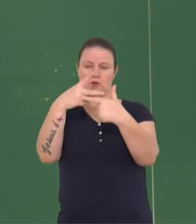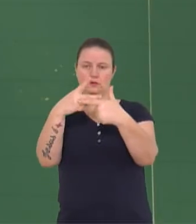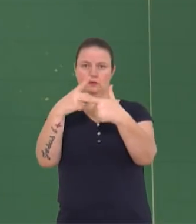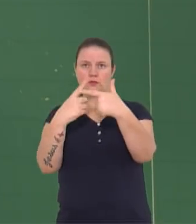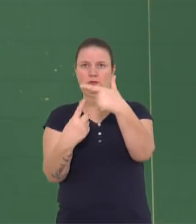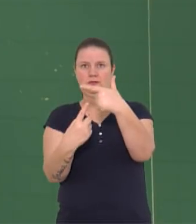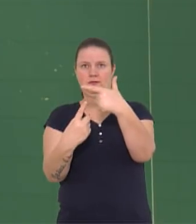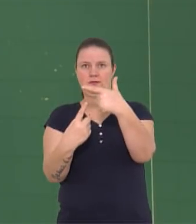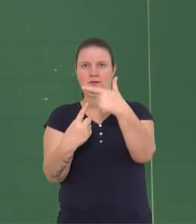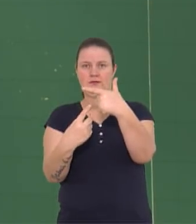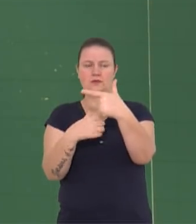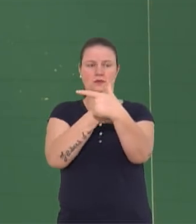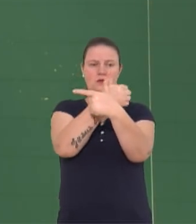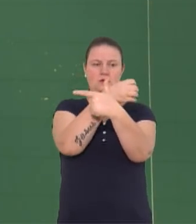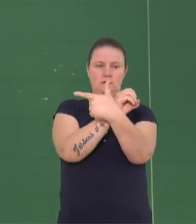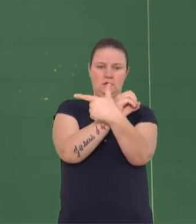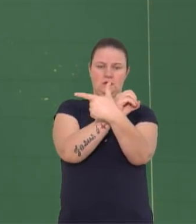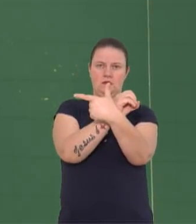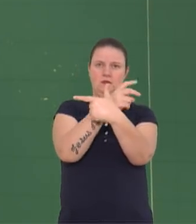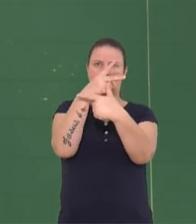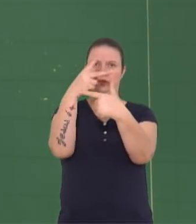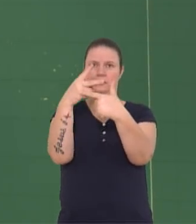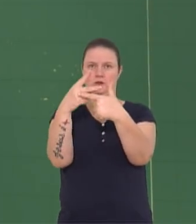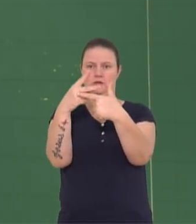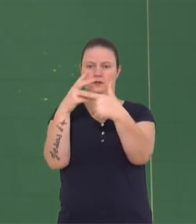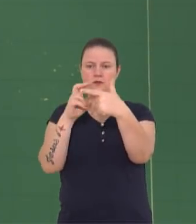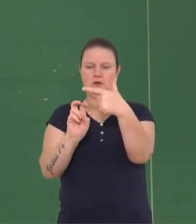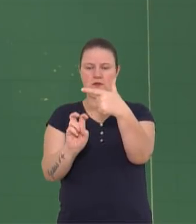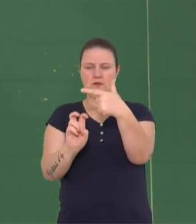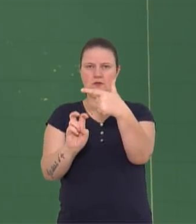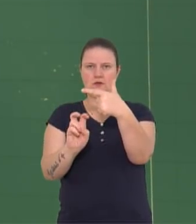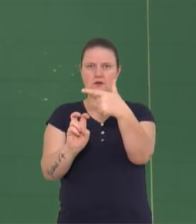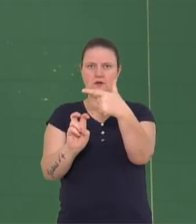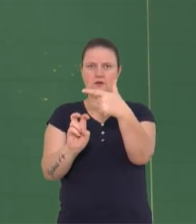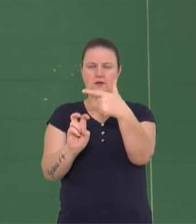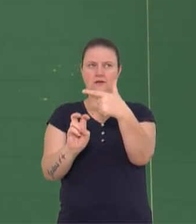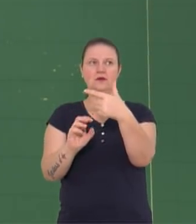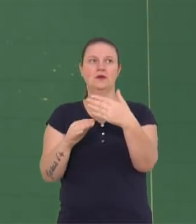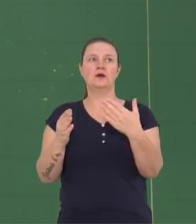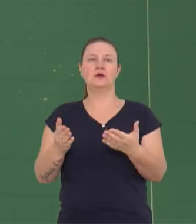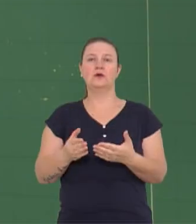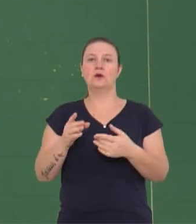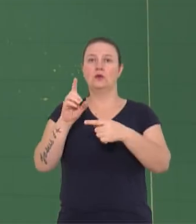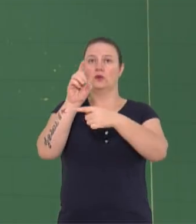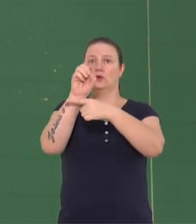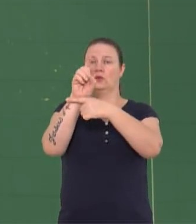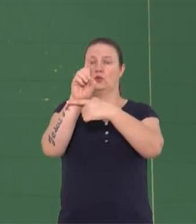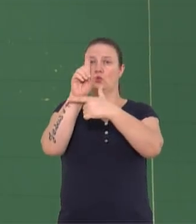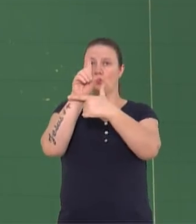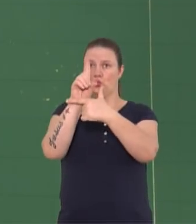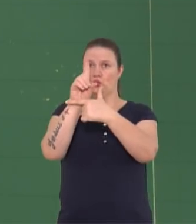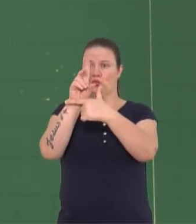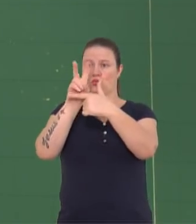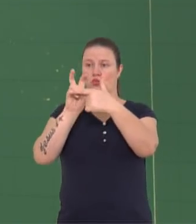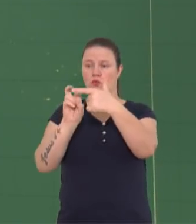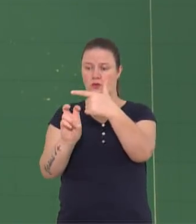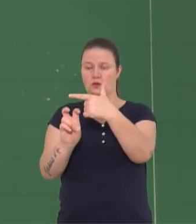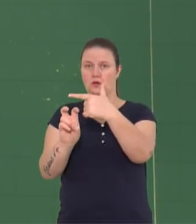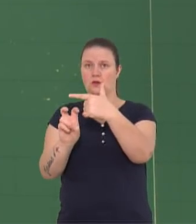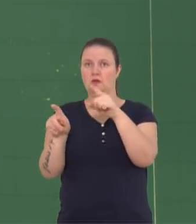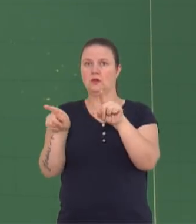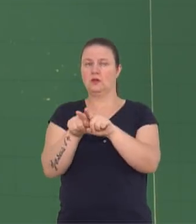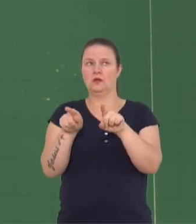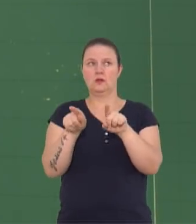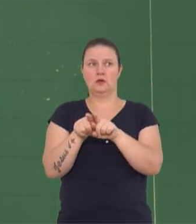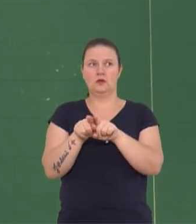1. 10 dividido por 2, 5. Então, 1/5 é o equivalente a